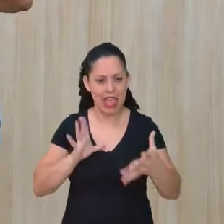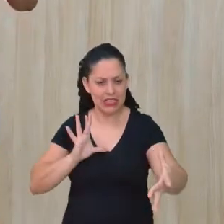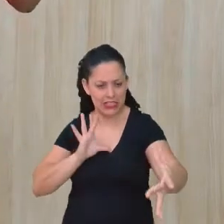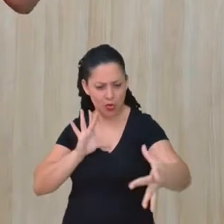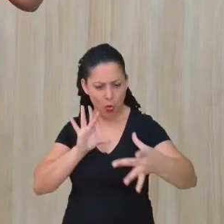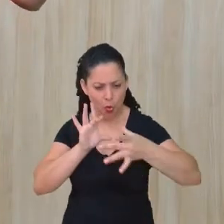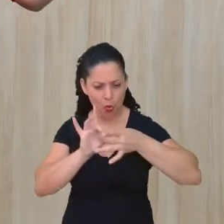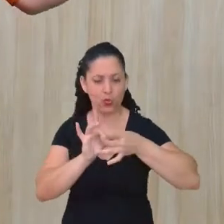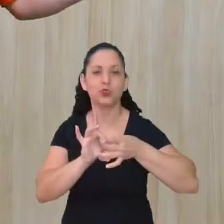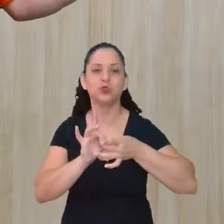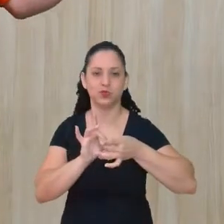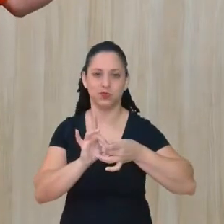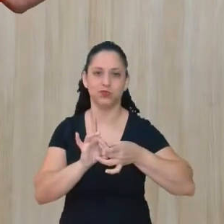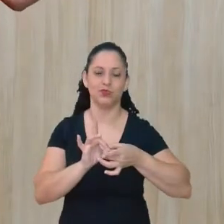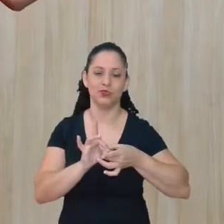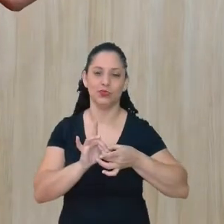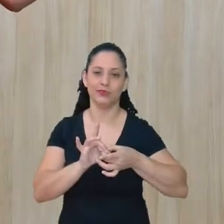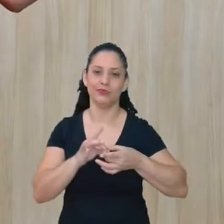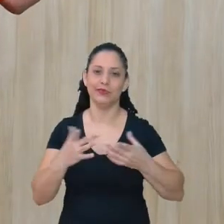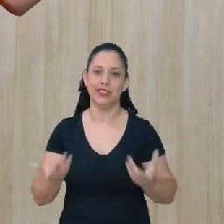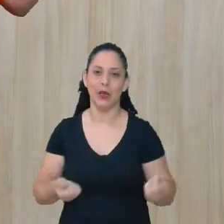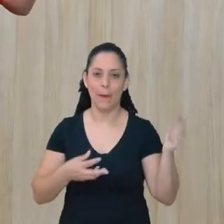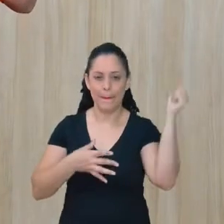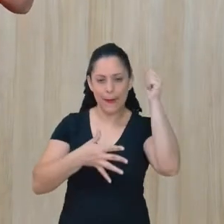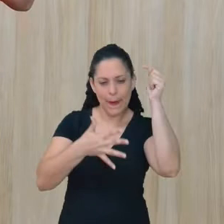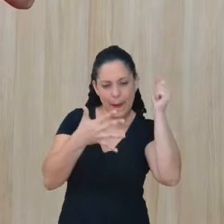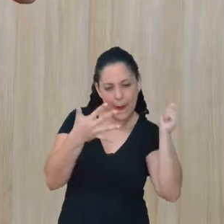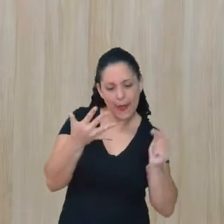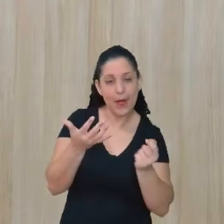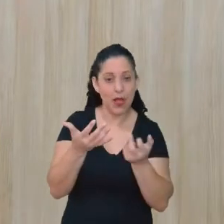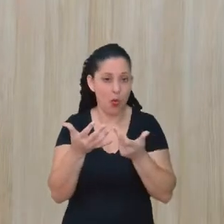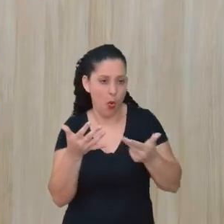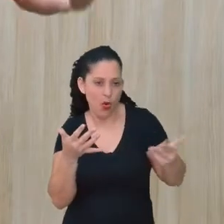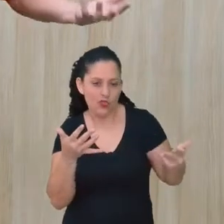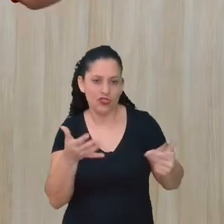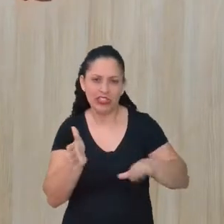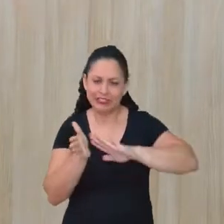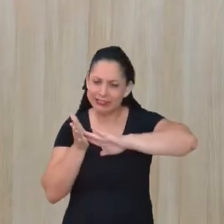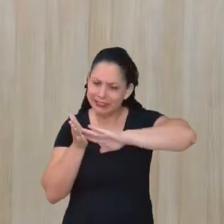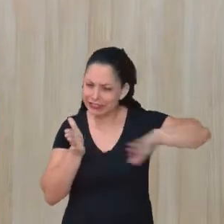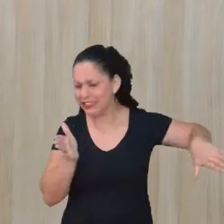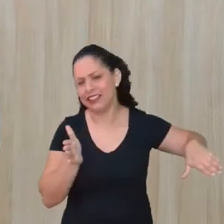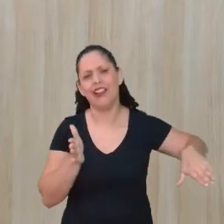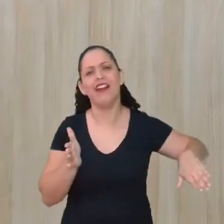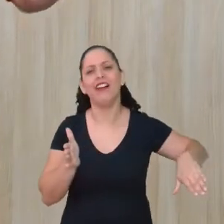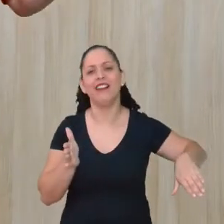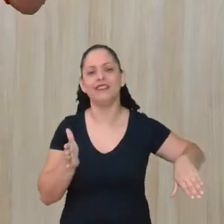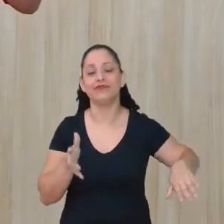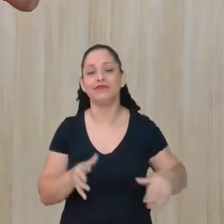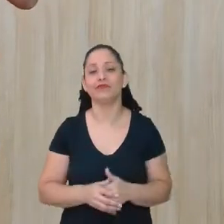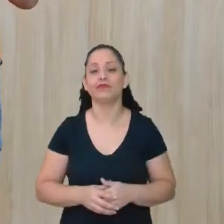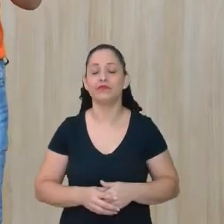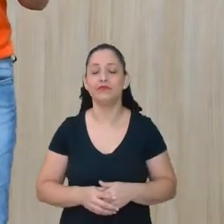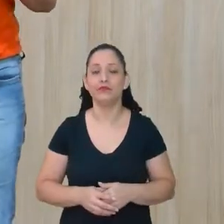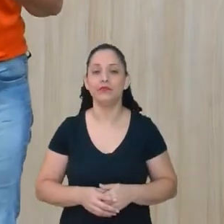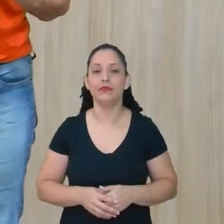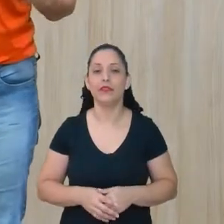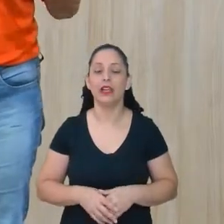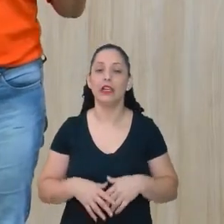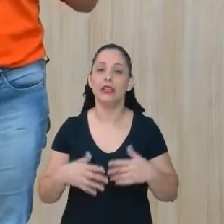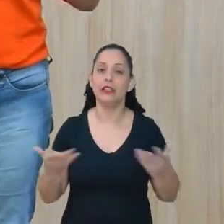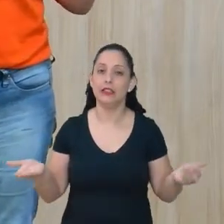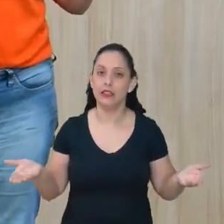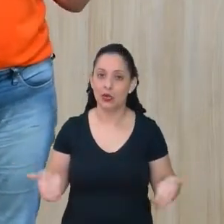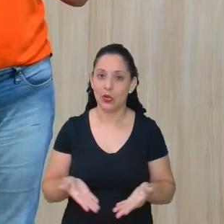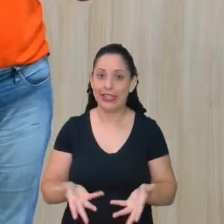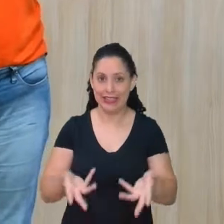isso, ele elimina esses outros elementos do teatro, né, cenário, figurino, maquiagem, para que